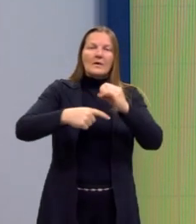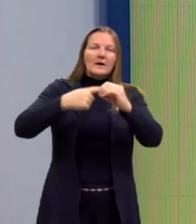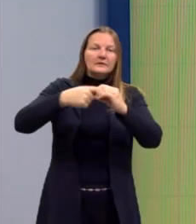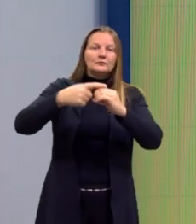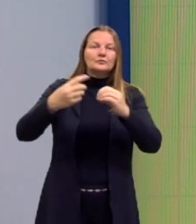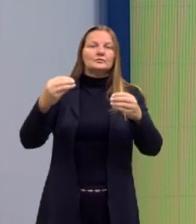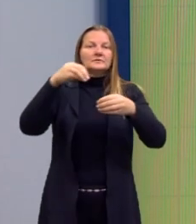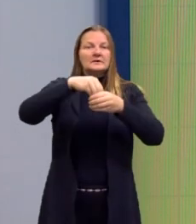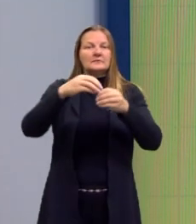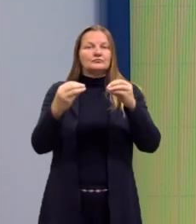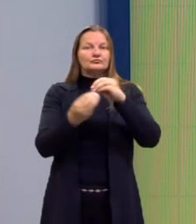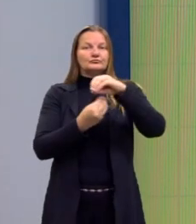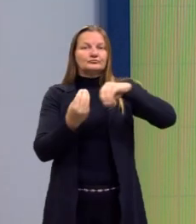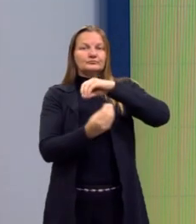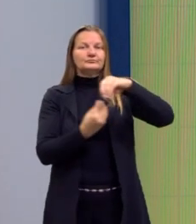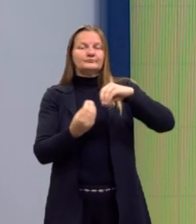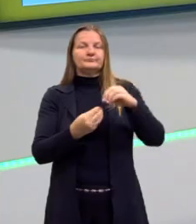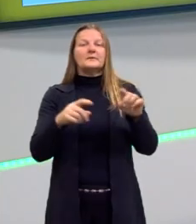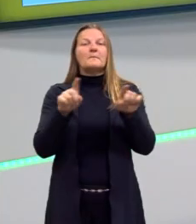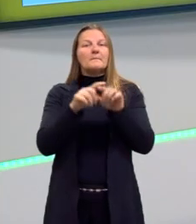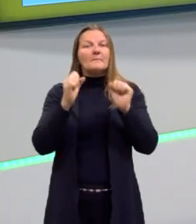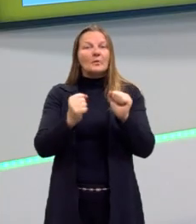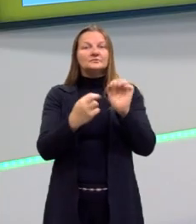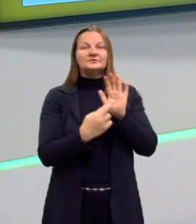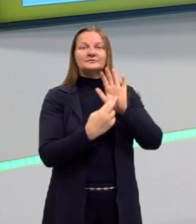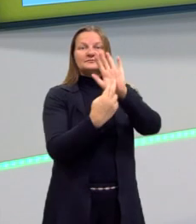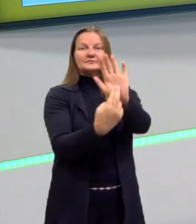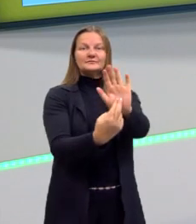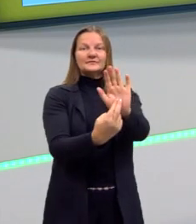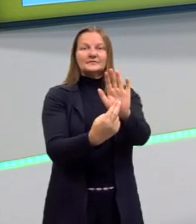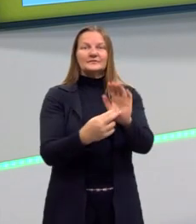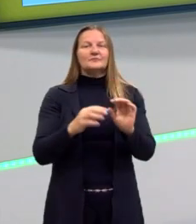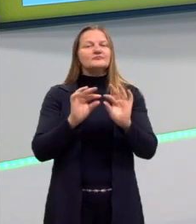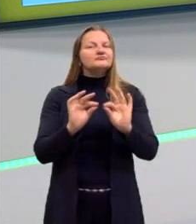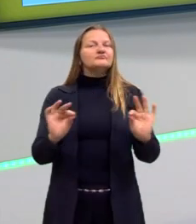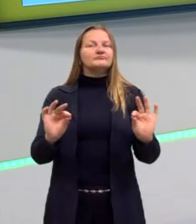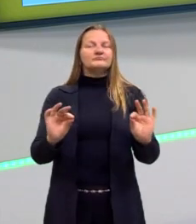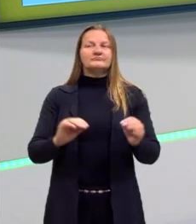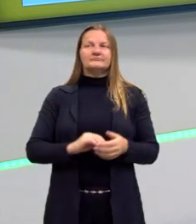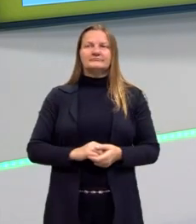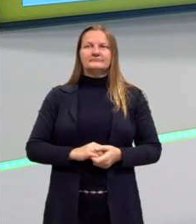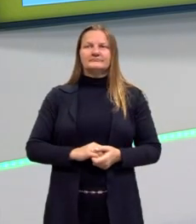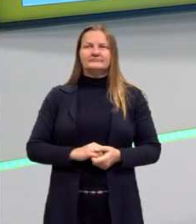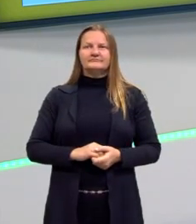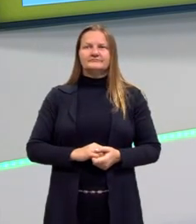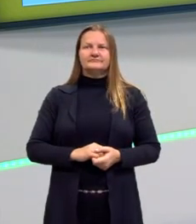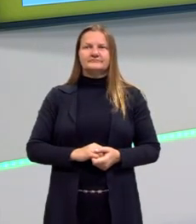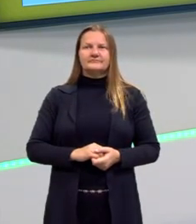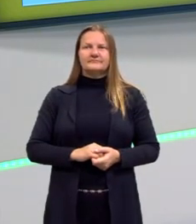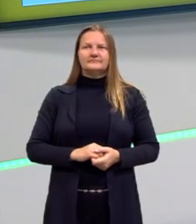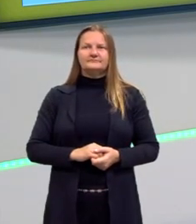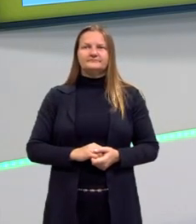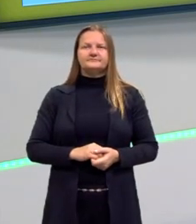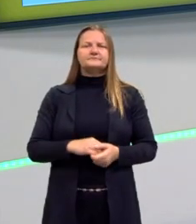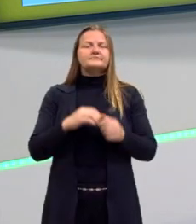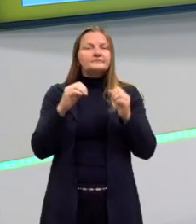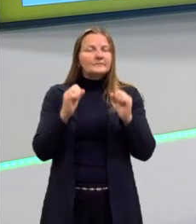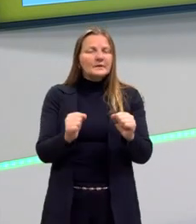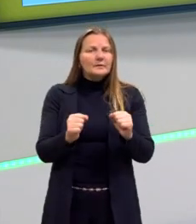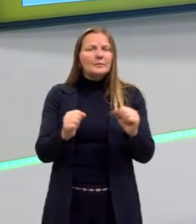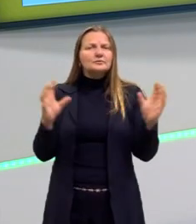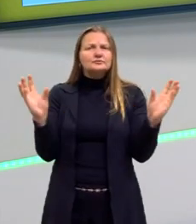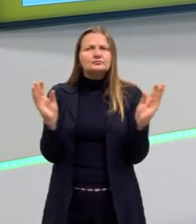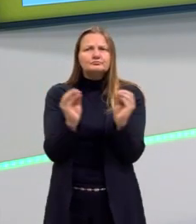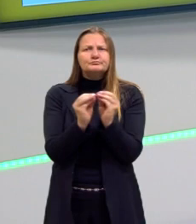composto porém eu posso representar de uma forma mais preguiçosa Eu brinco com nossos com os meus alunos né gente pode